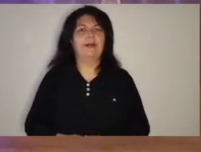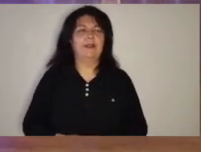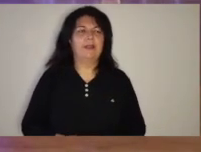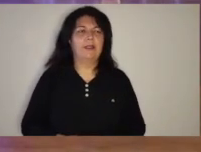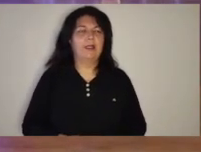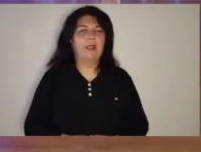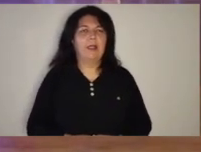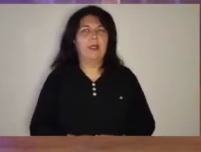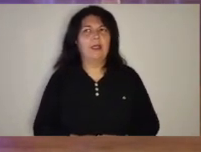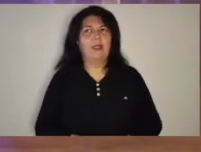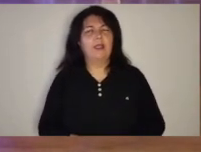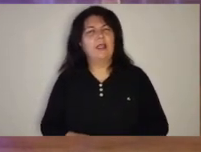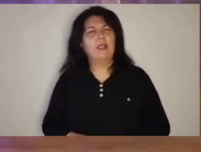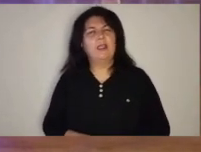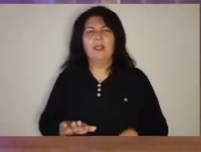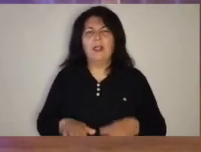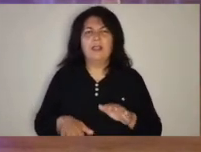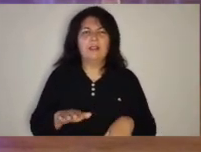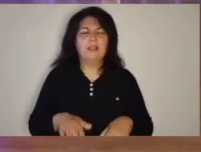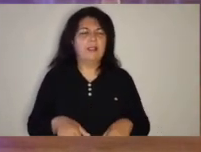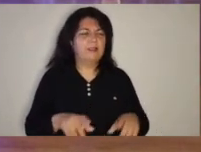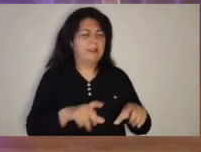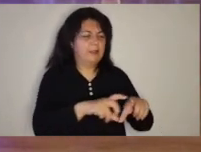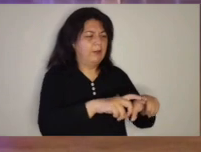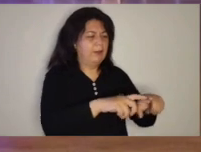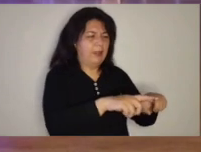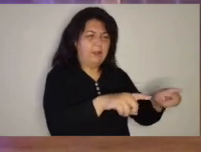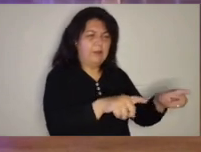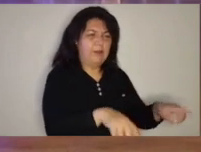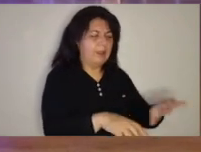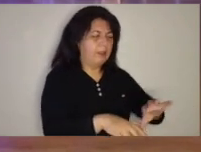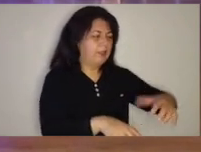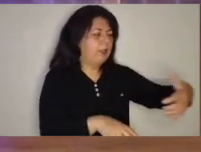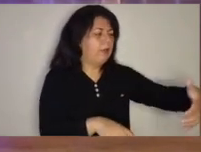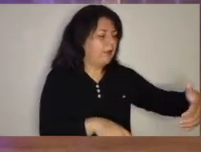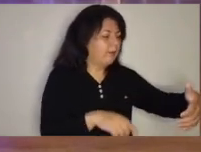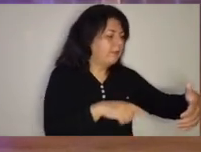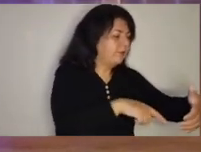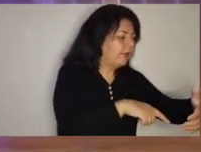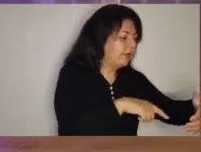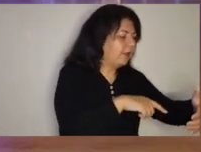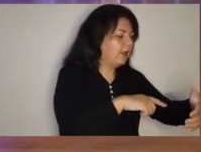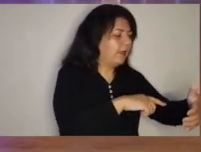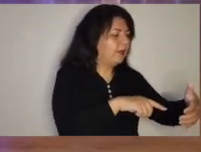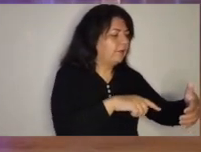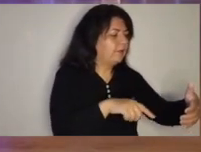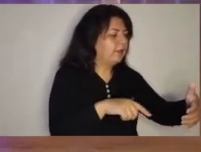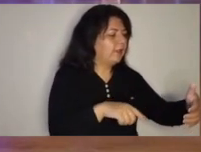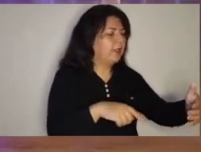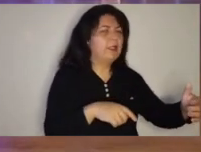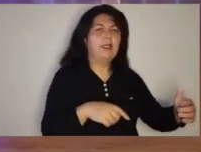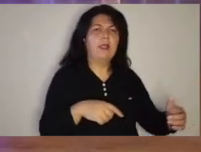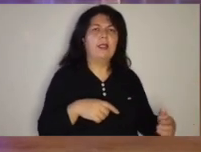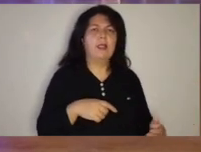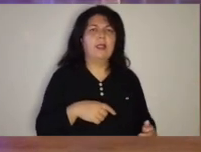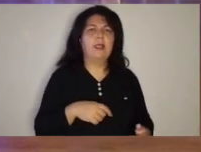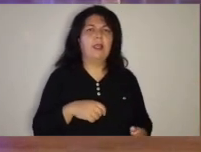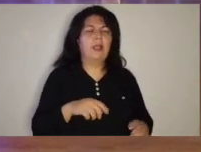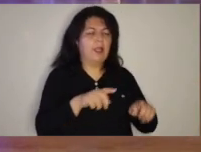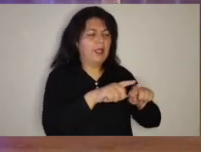lá e pego ali, consulto um textinho lá na minha caixa de promessas. Mas, irmãos, o que o Senhor falou para mim